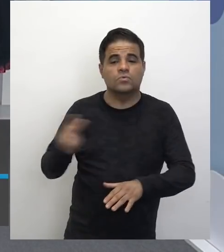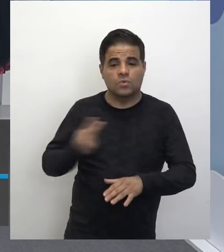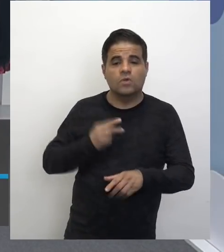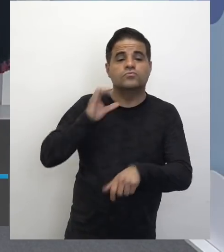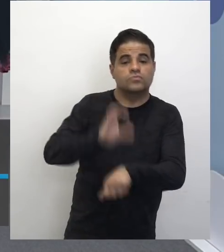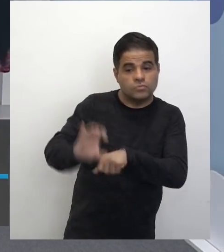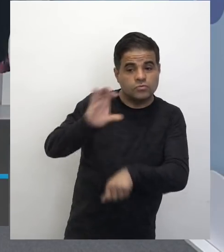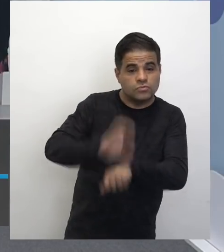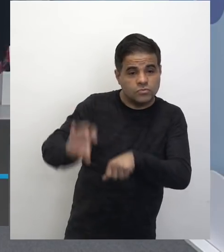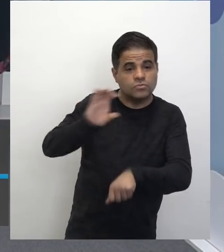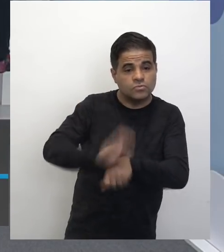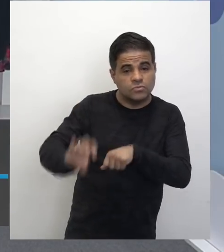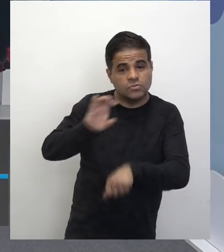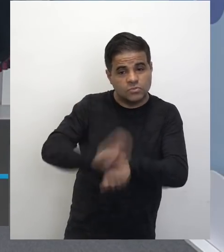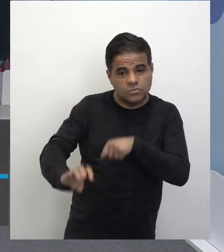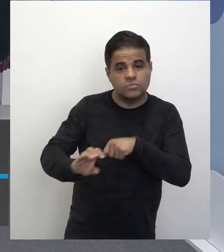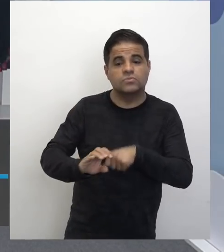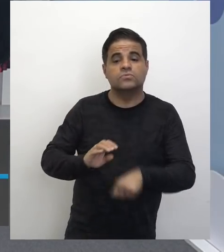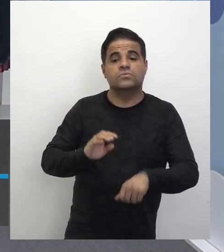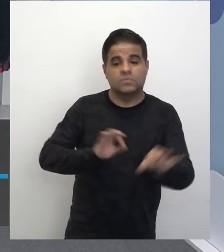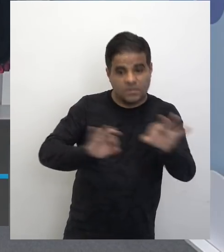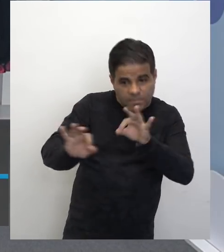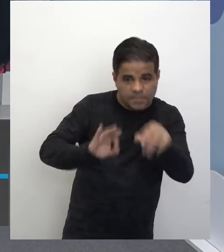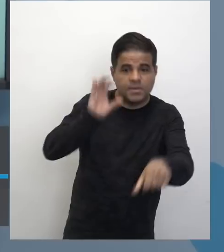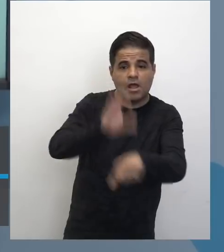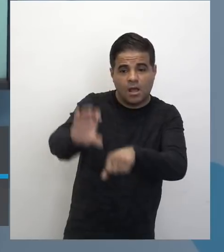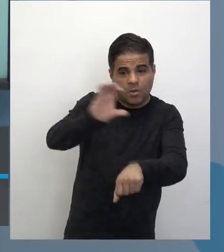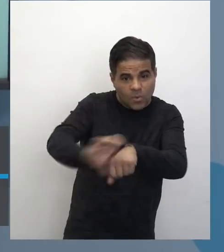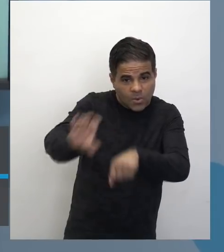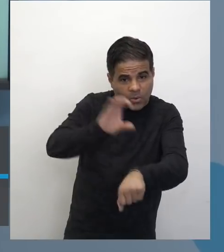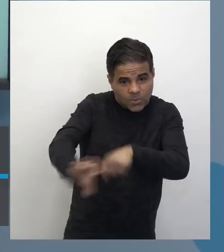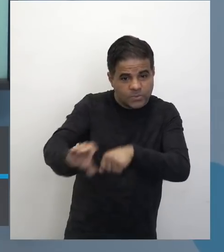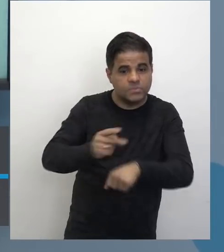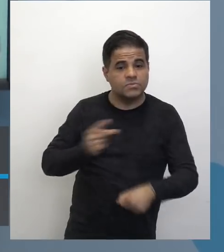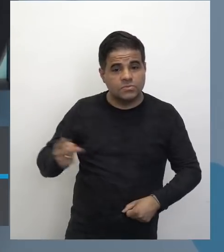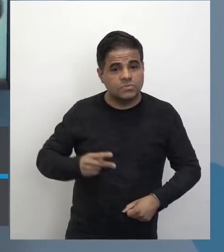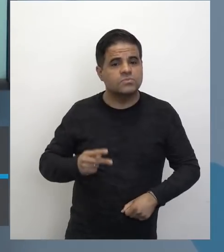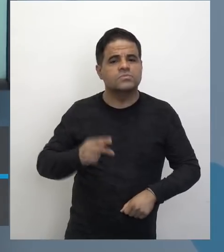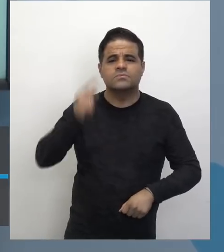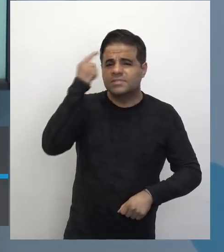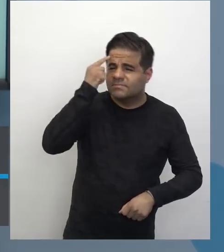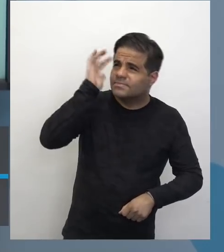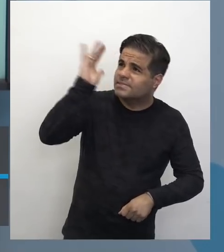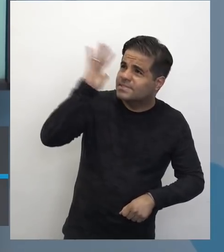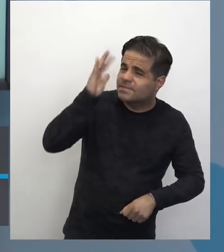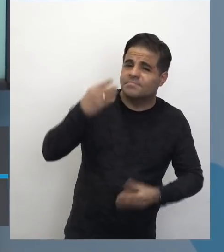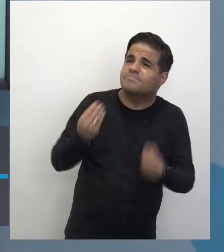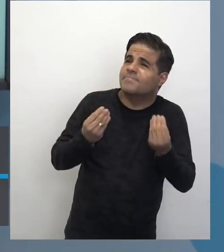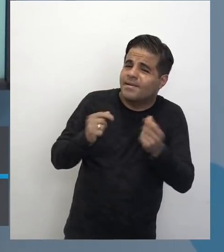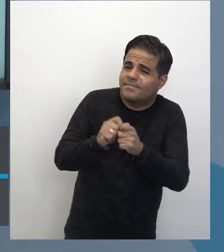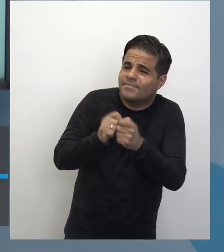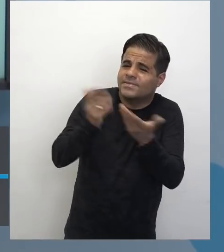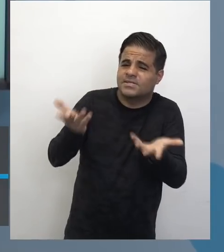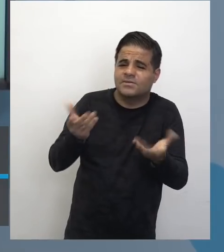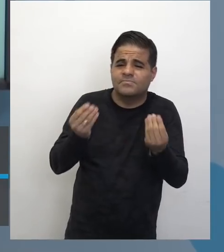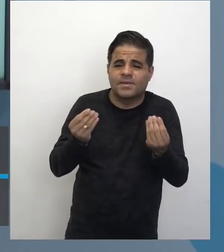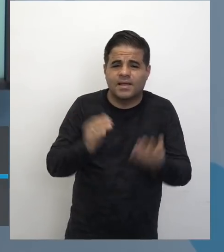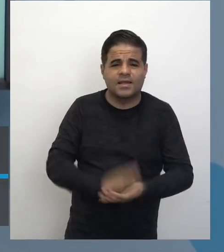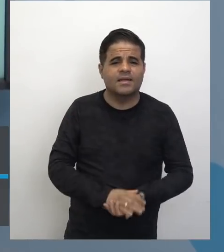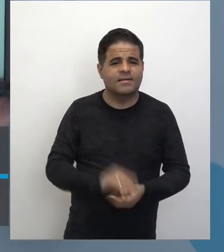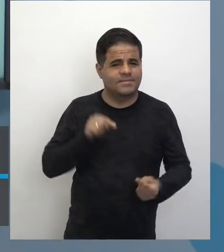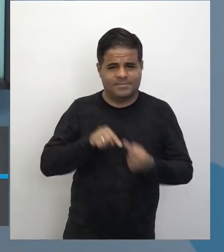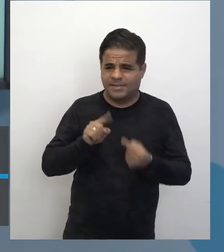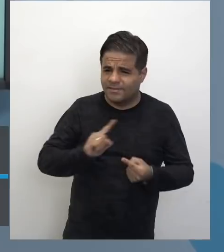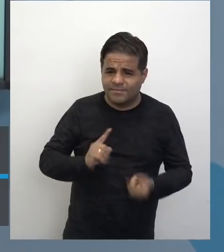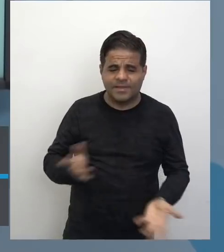Então, assim, quando a gente tava fazendo isso, a gente também ficou, ai, mano, mas pra que eu tô fazendo esse negócio? Mano, nada a